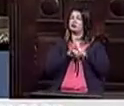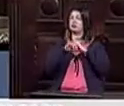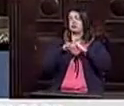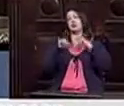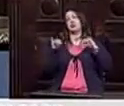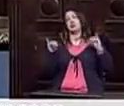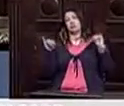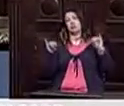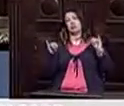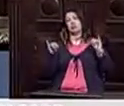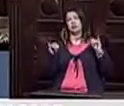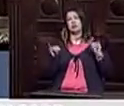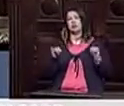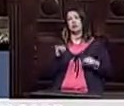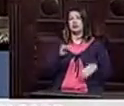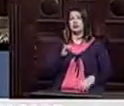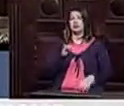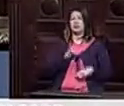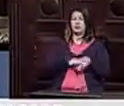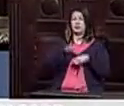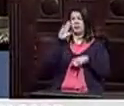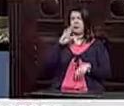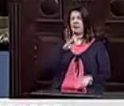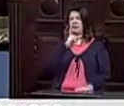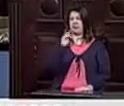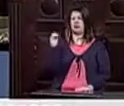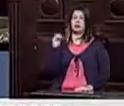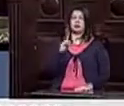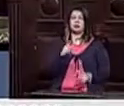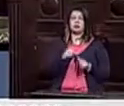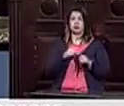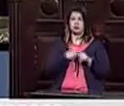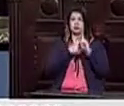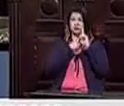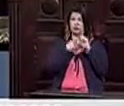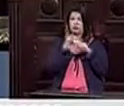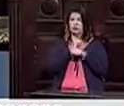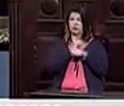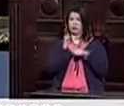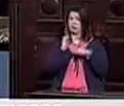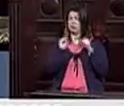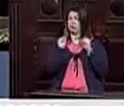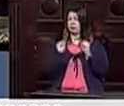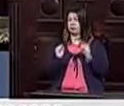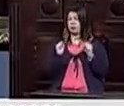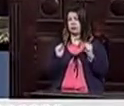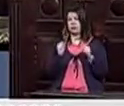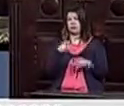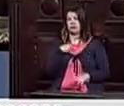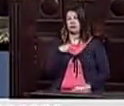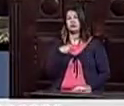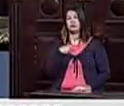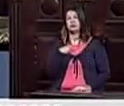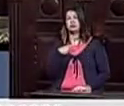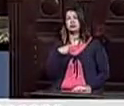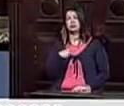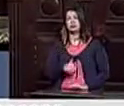divulgado, que os 100 maiores devedores da dívida do Estado possam ser